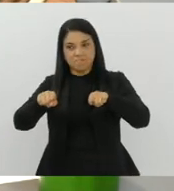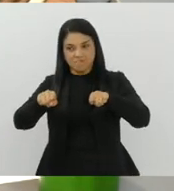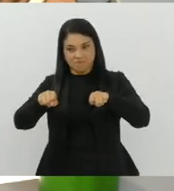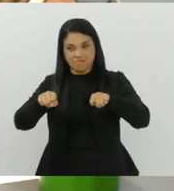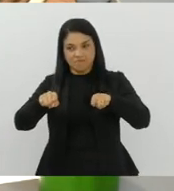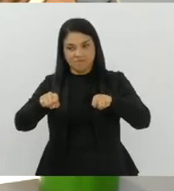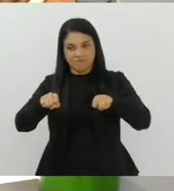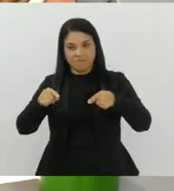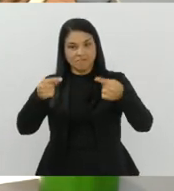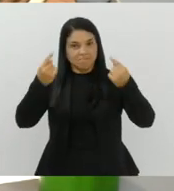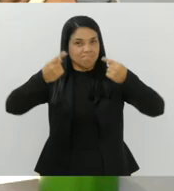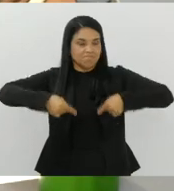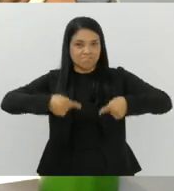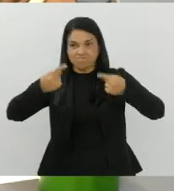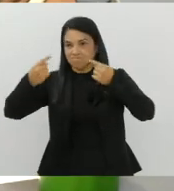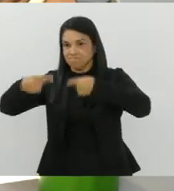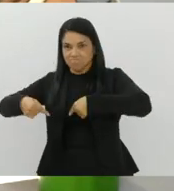não são.